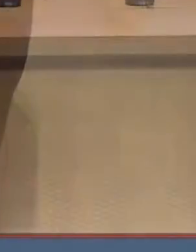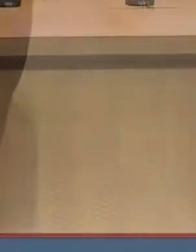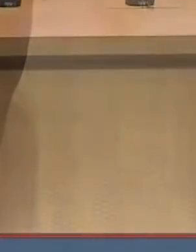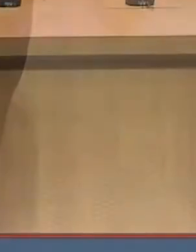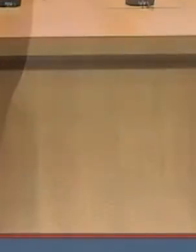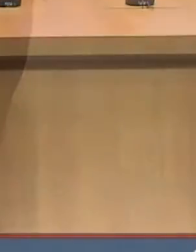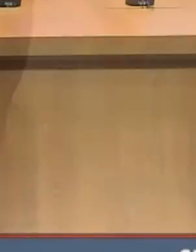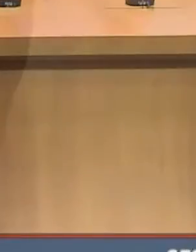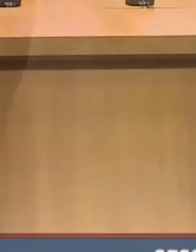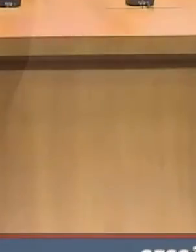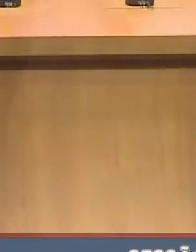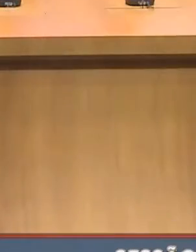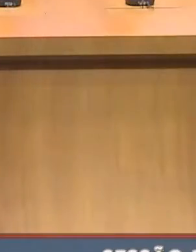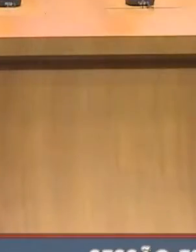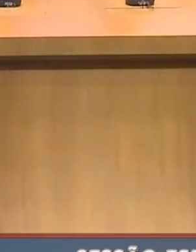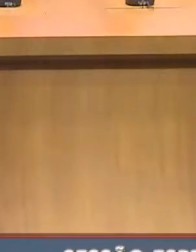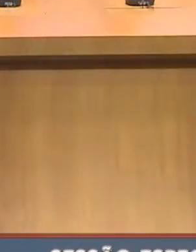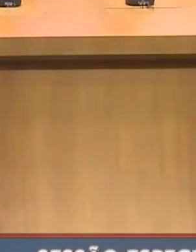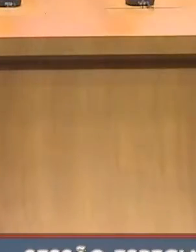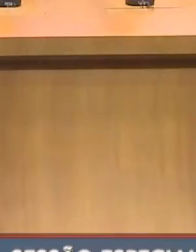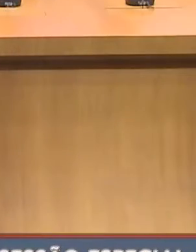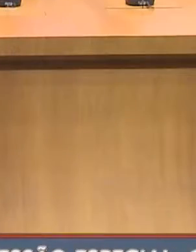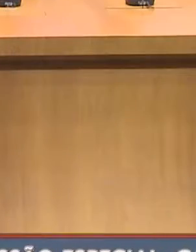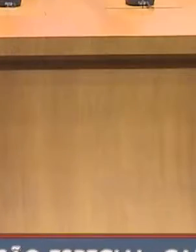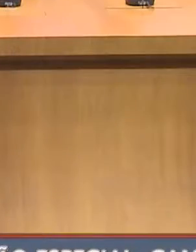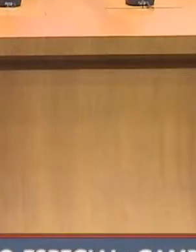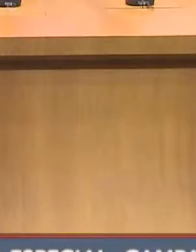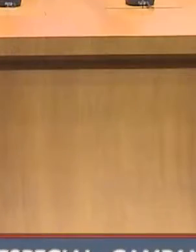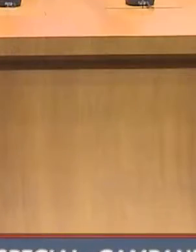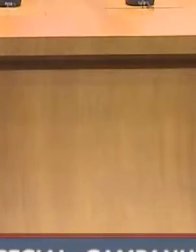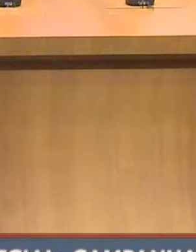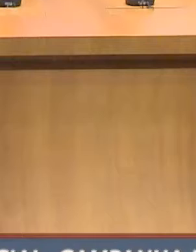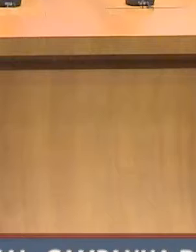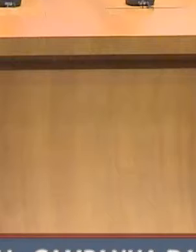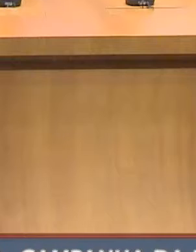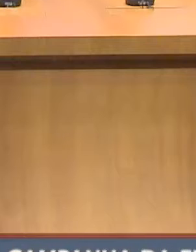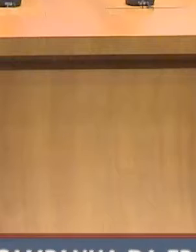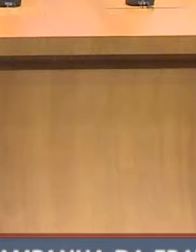em Cristo hoje novas criaturas.